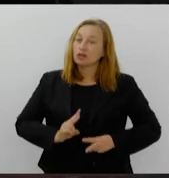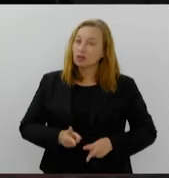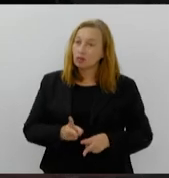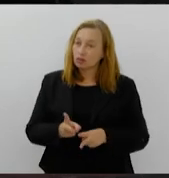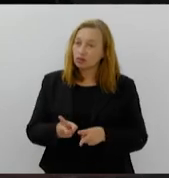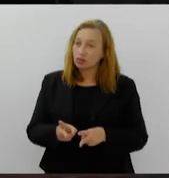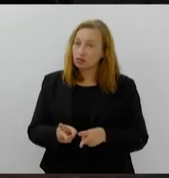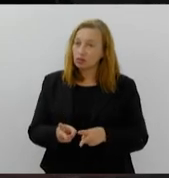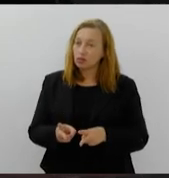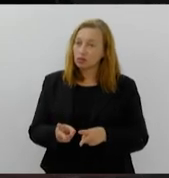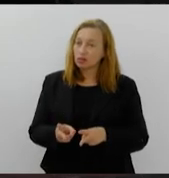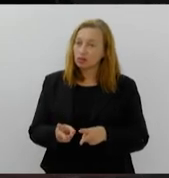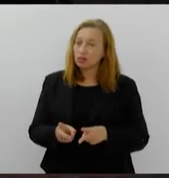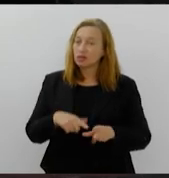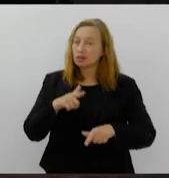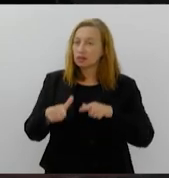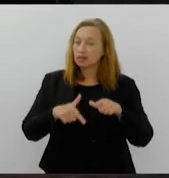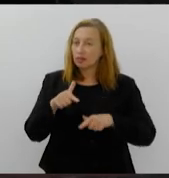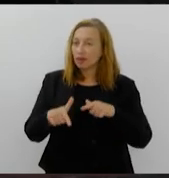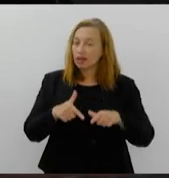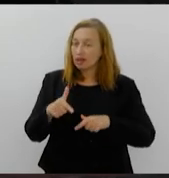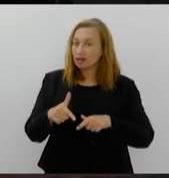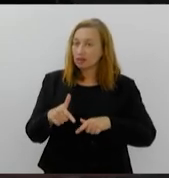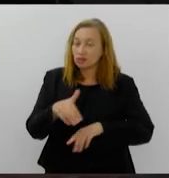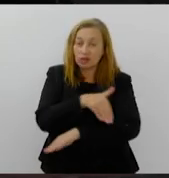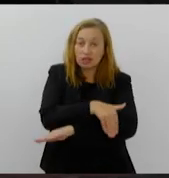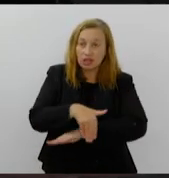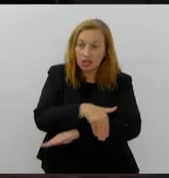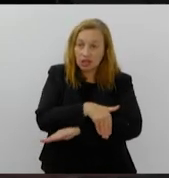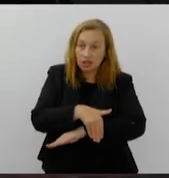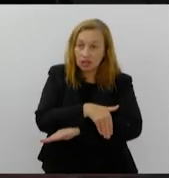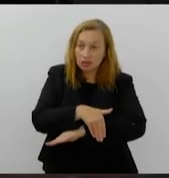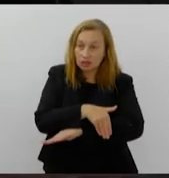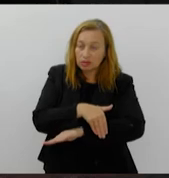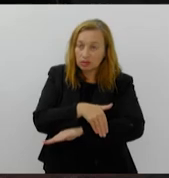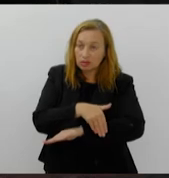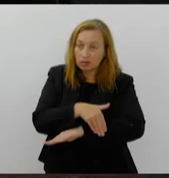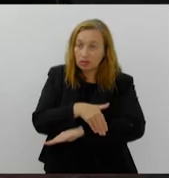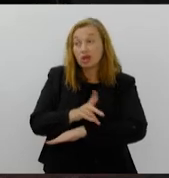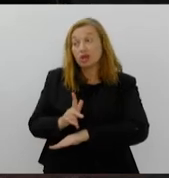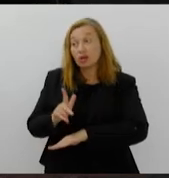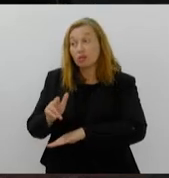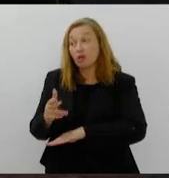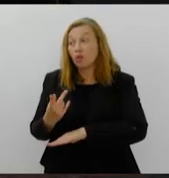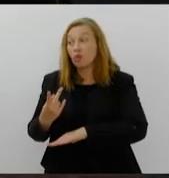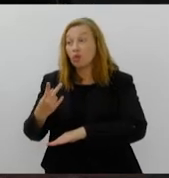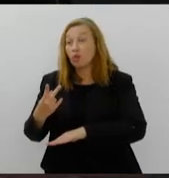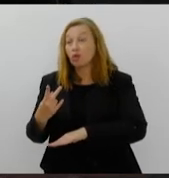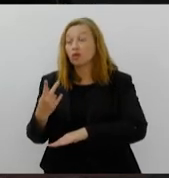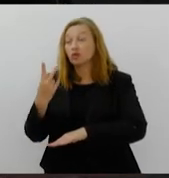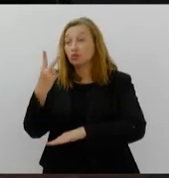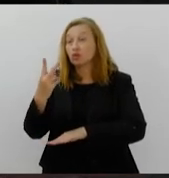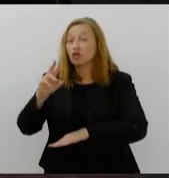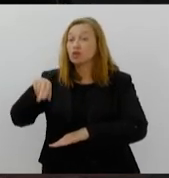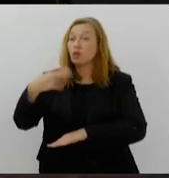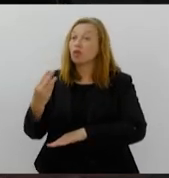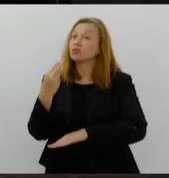lugar, no mesmo endereço, onde funcionam 2 outras